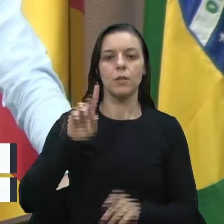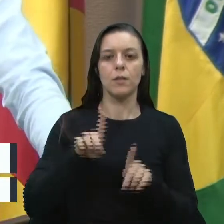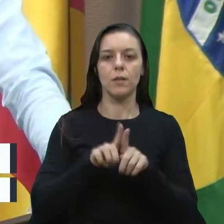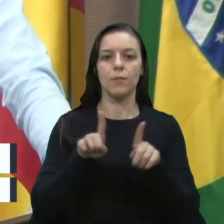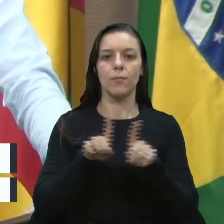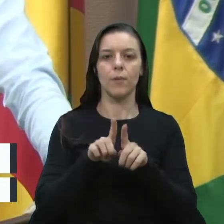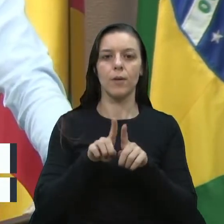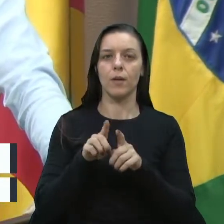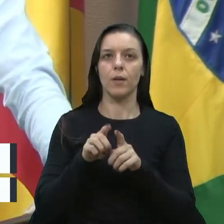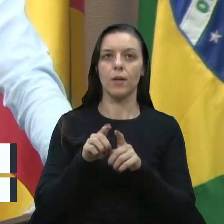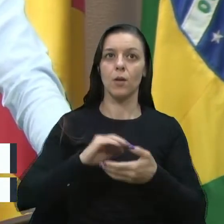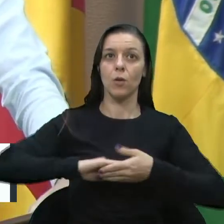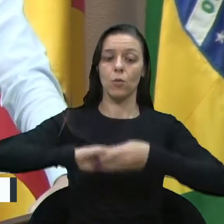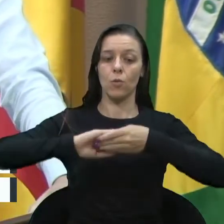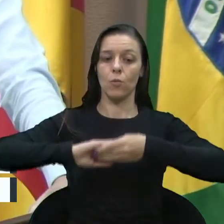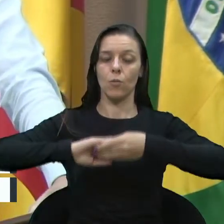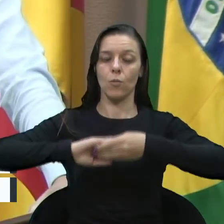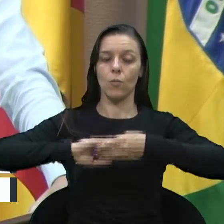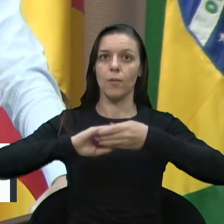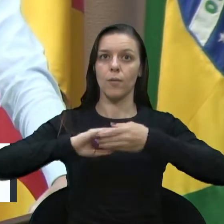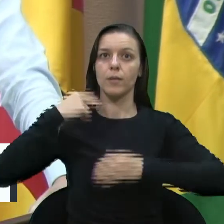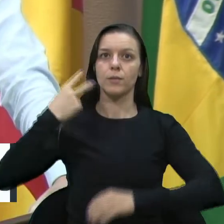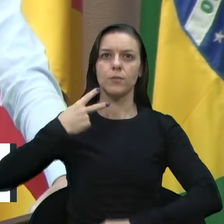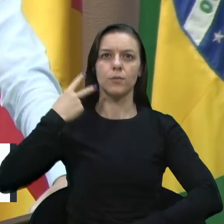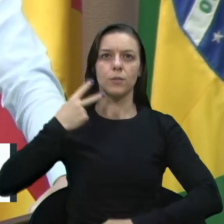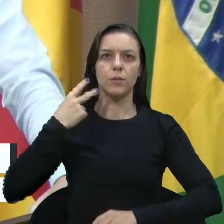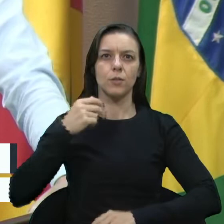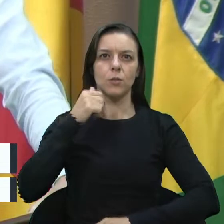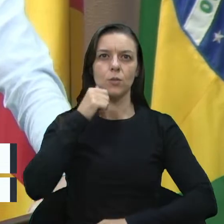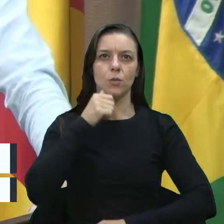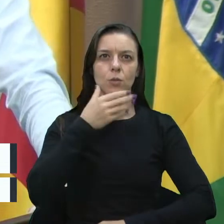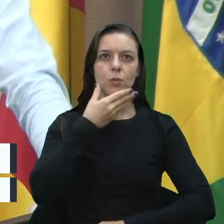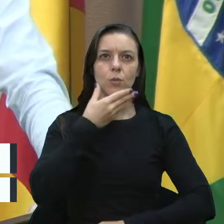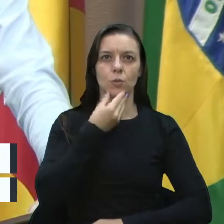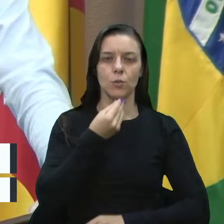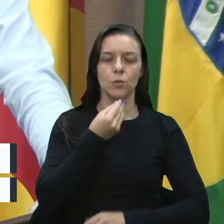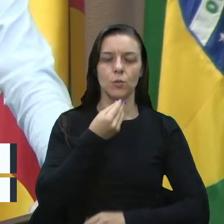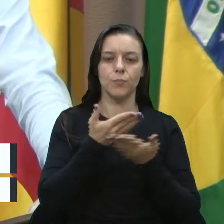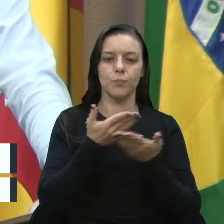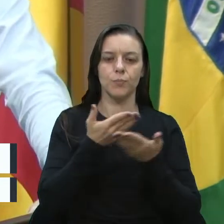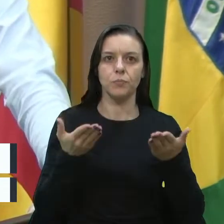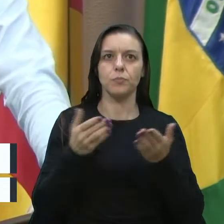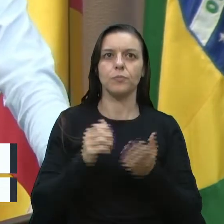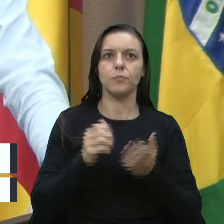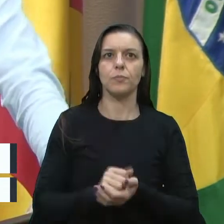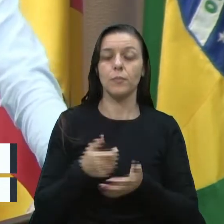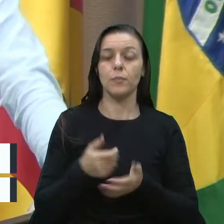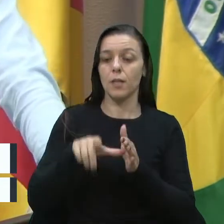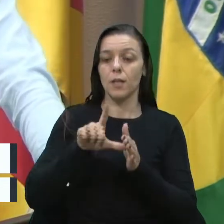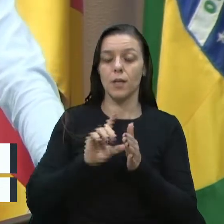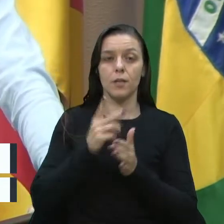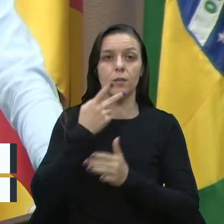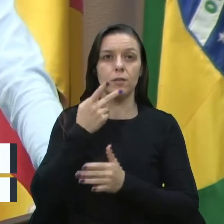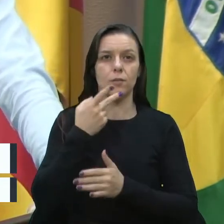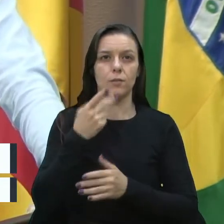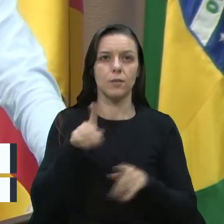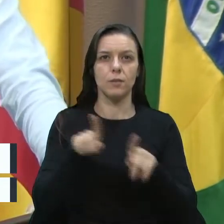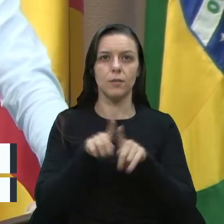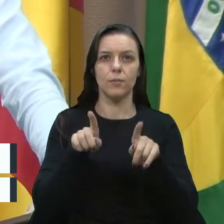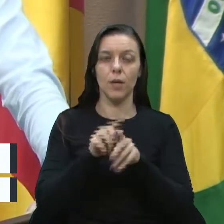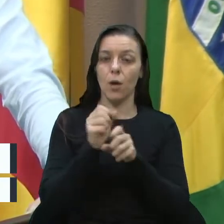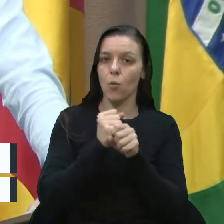senhores vereadores e vereadoras. Desejo desde já, antes da nossa fala, um ano